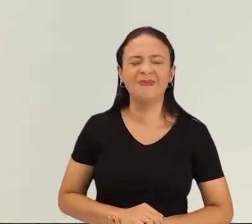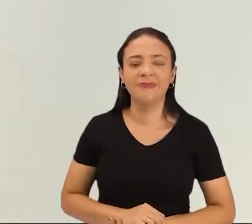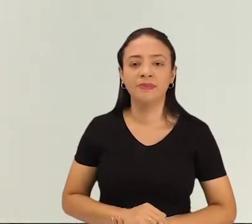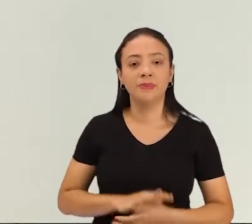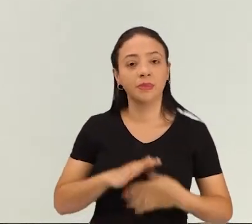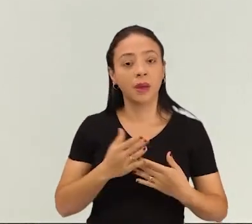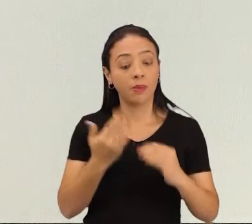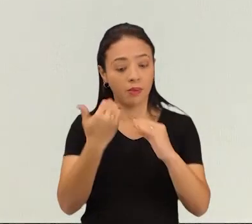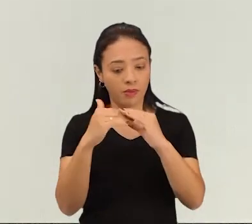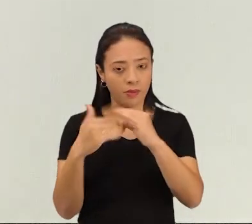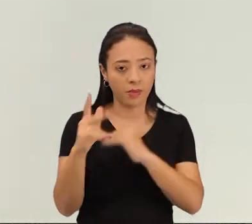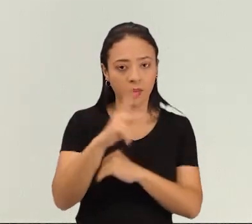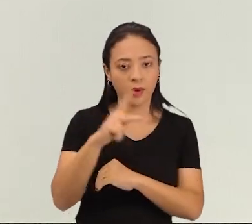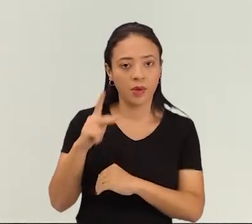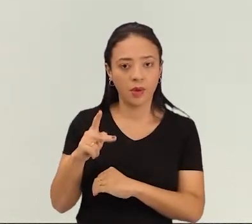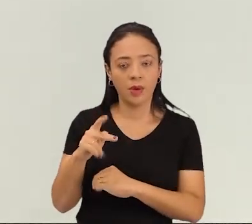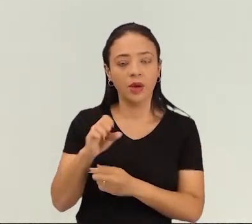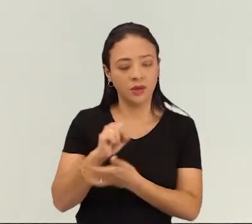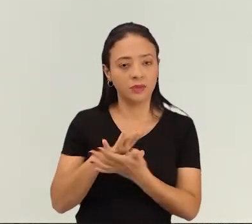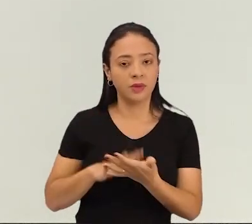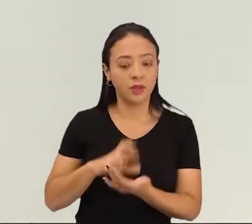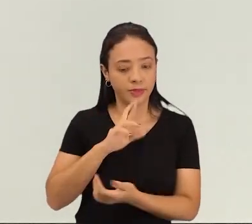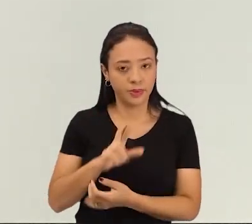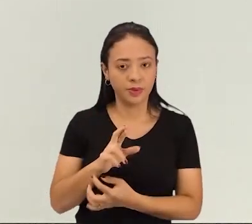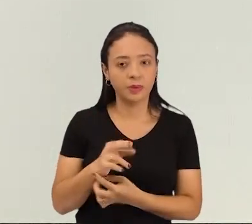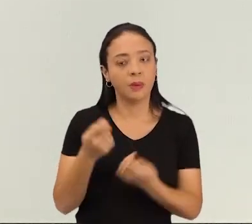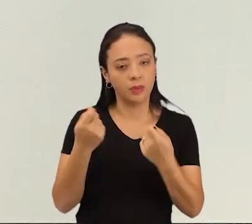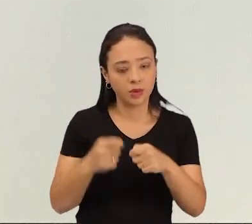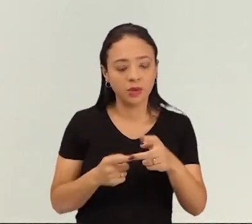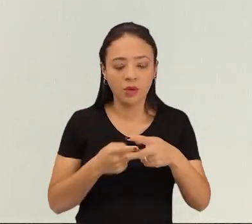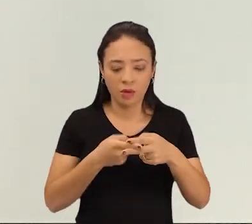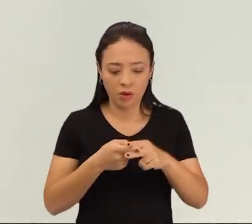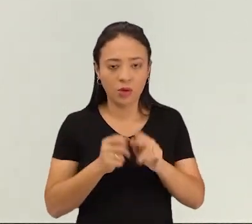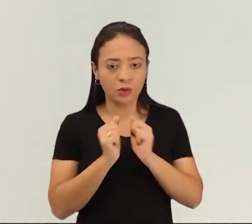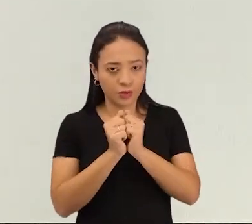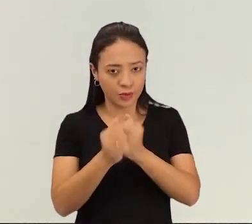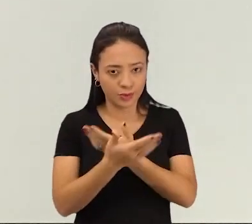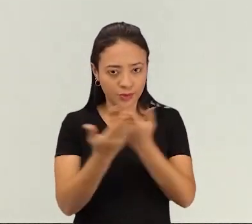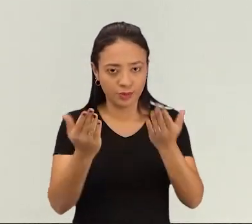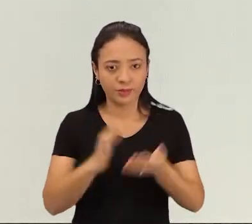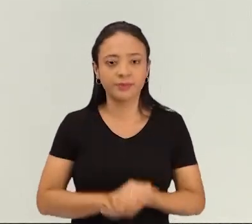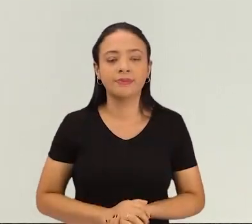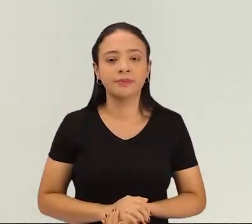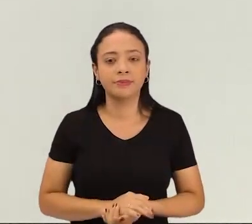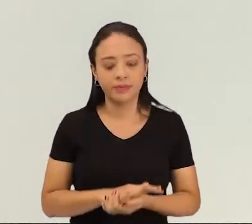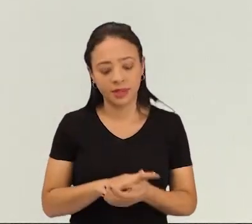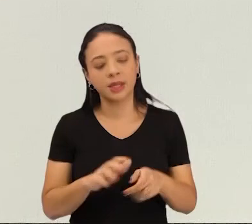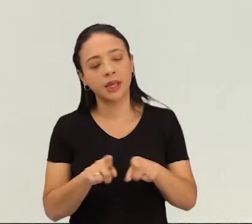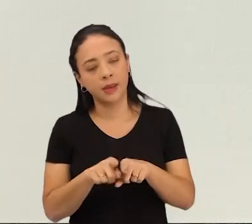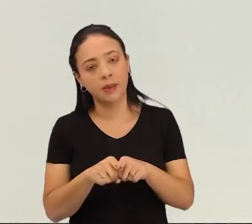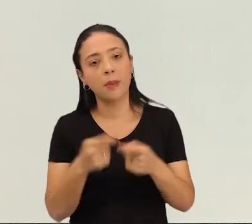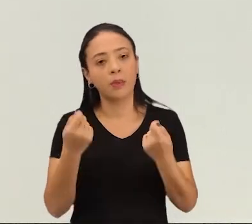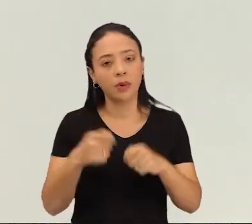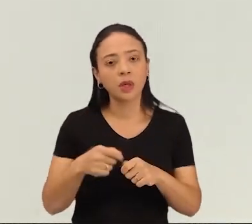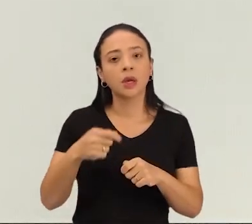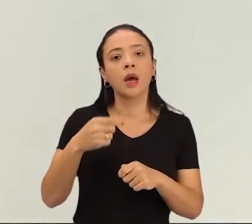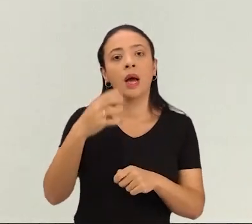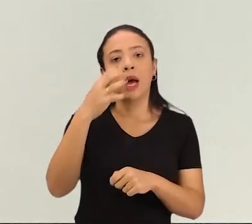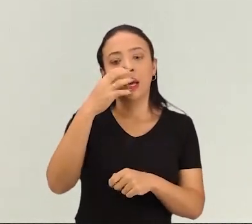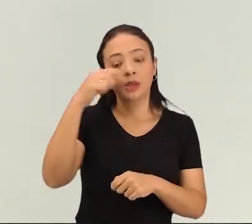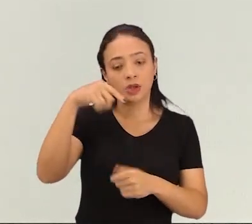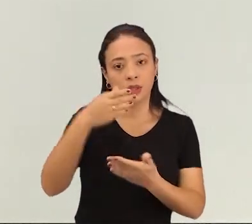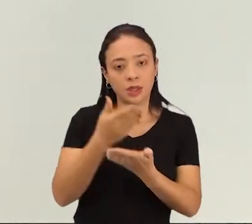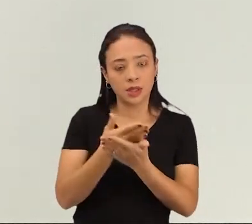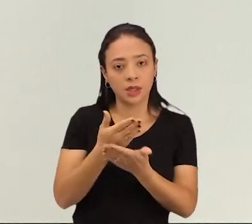passar para o seu professor essa tarefinha para que ele possa fazer a correção junto com você. E aí, é claro, você pode acessar esse vídeo